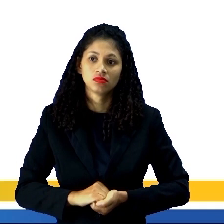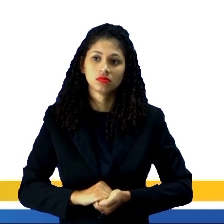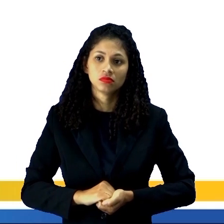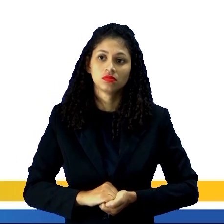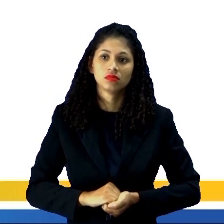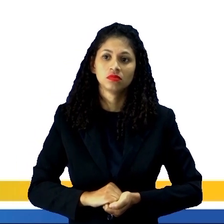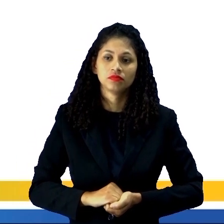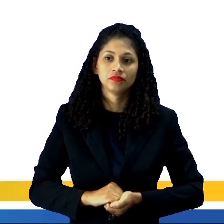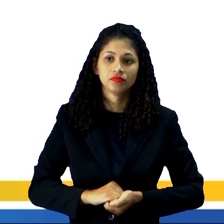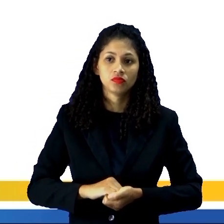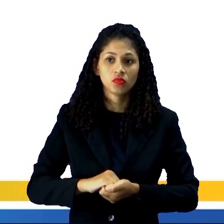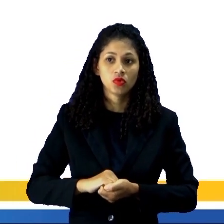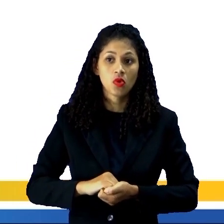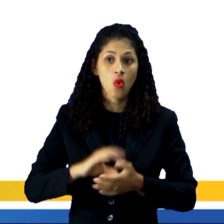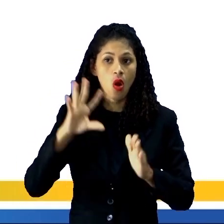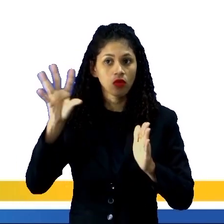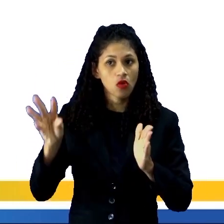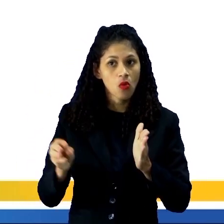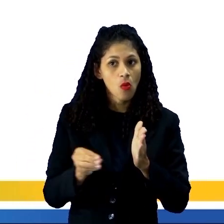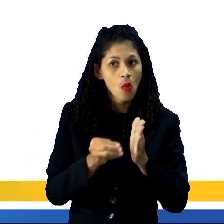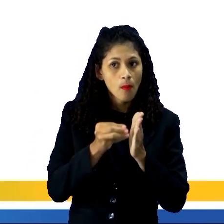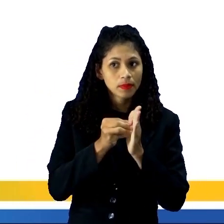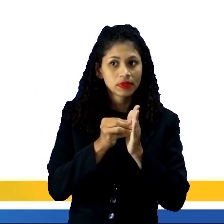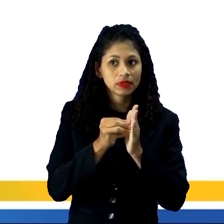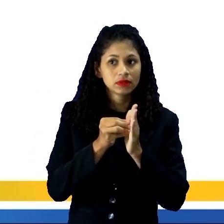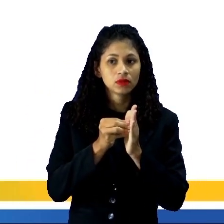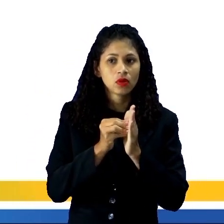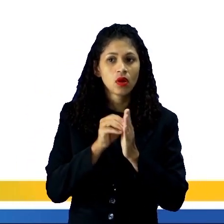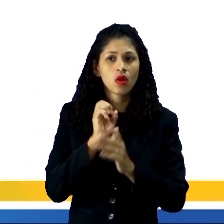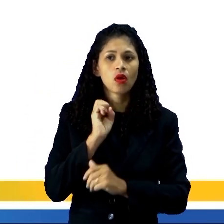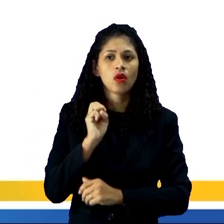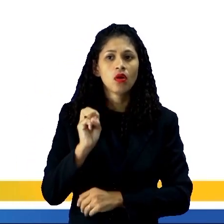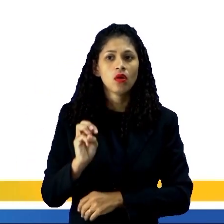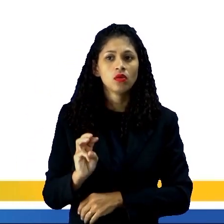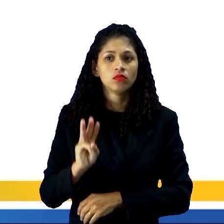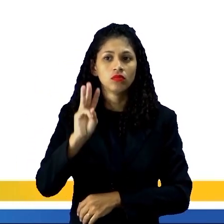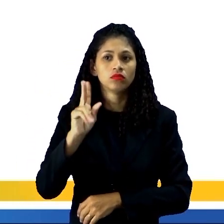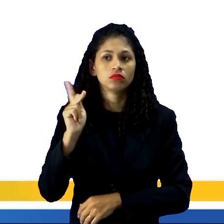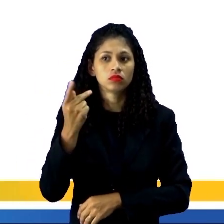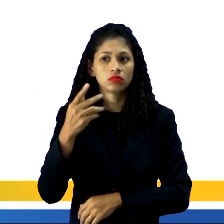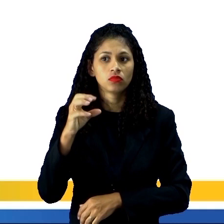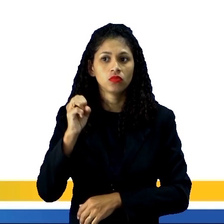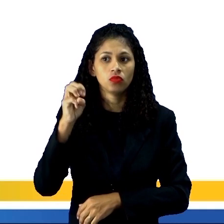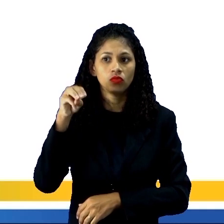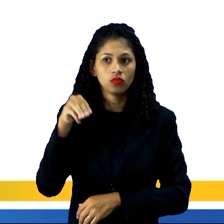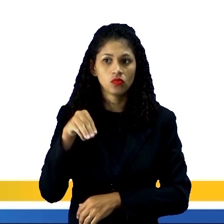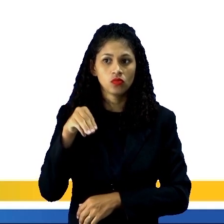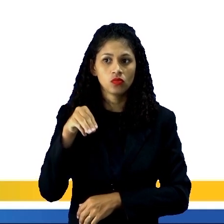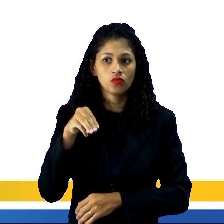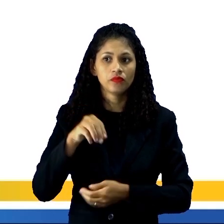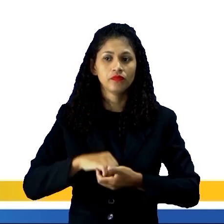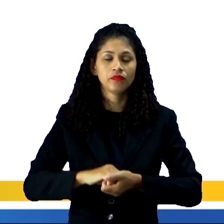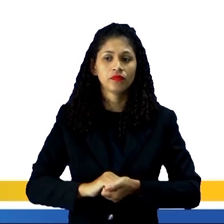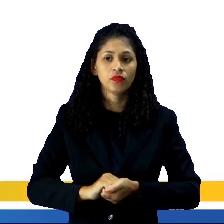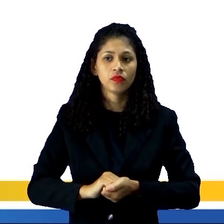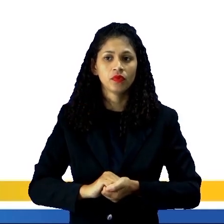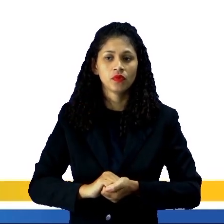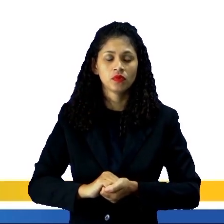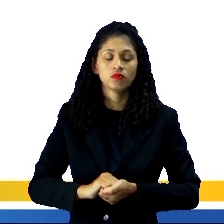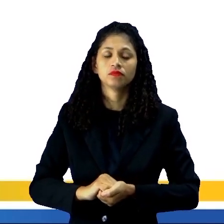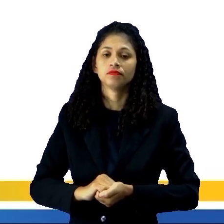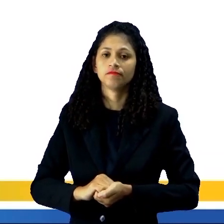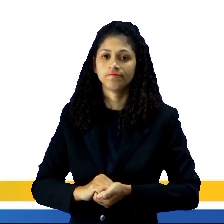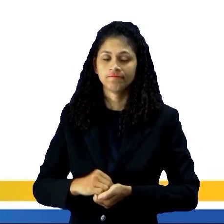Charles is the guy about whom I know two or three bad things. Charles é o cara que eu